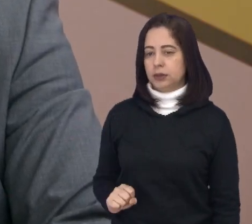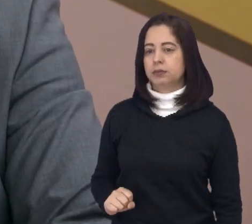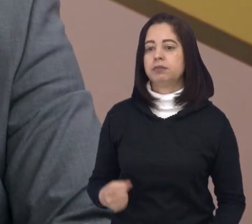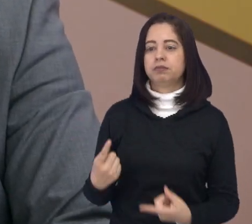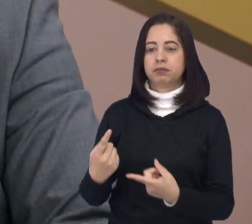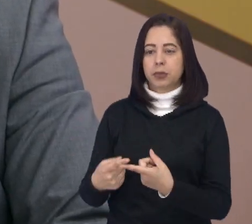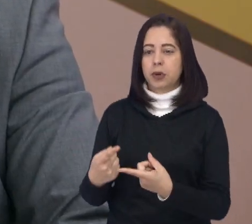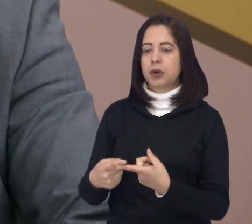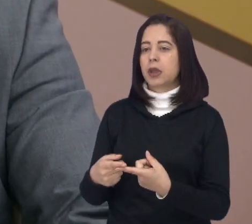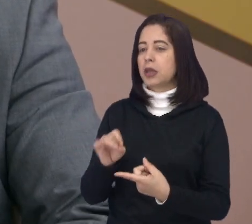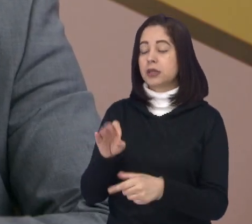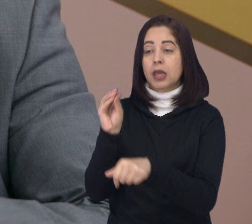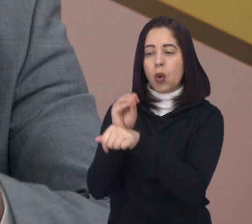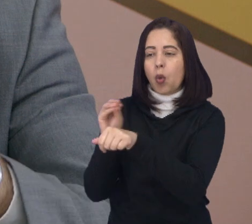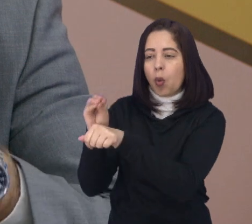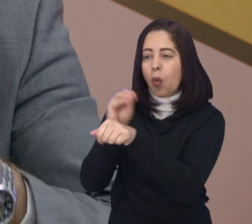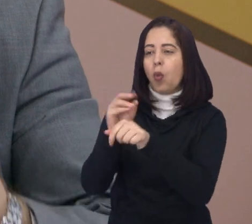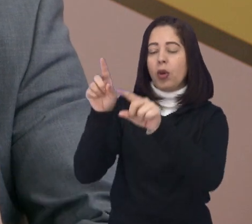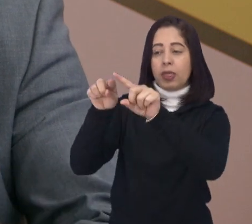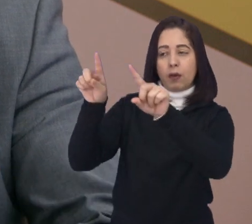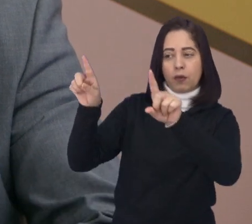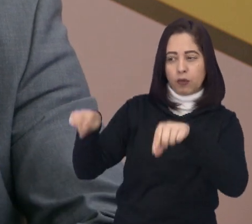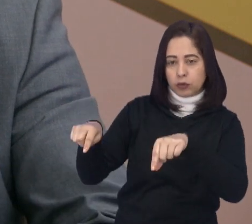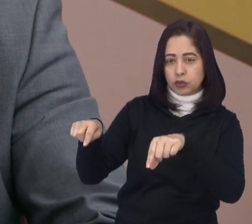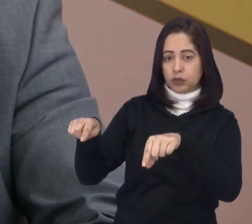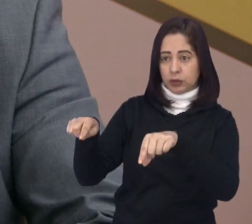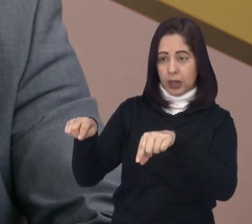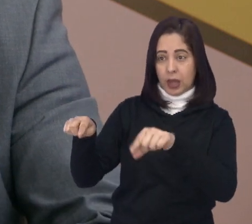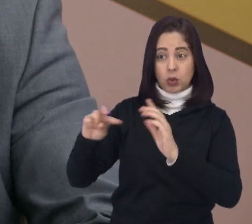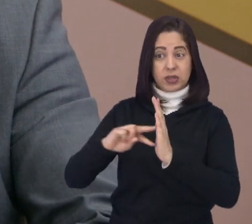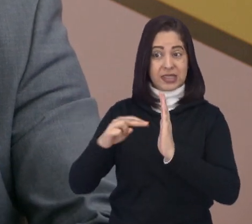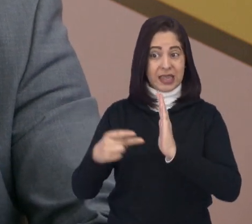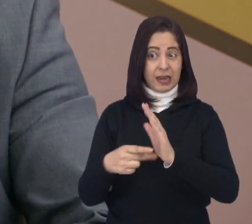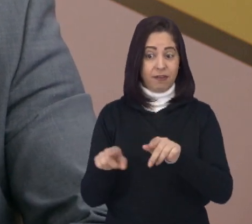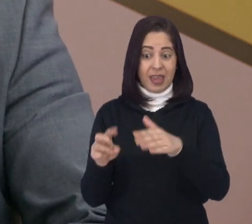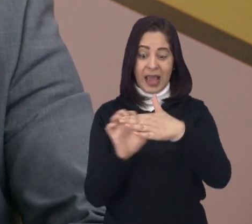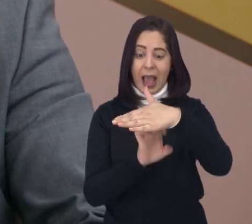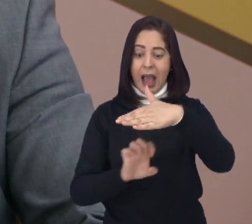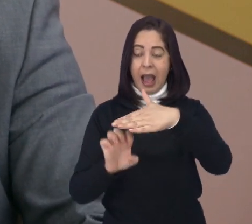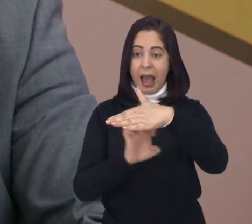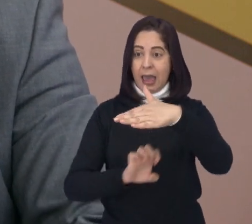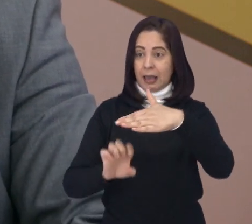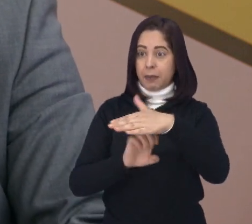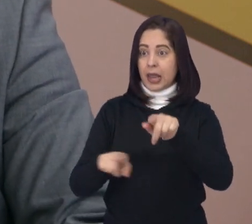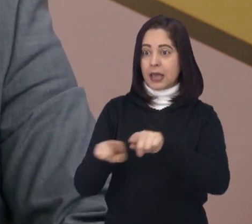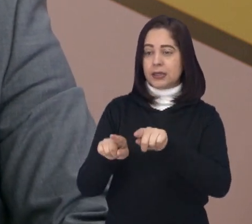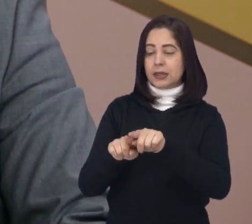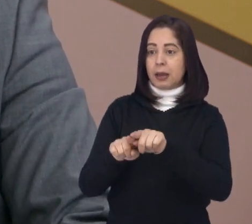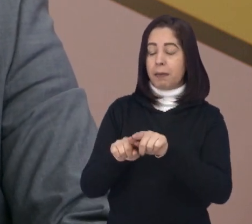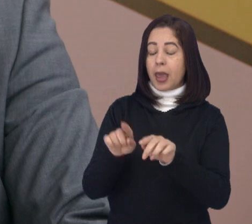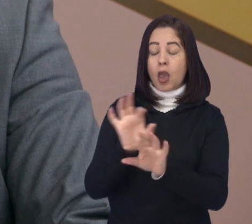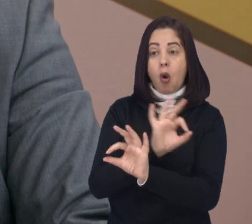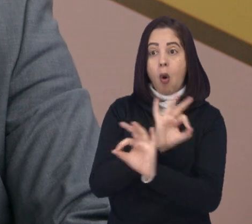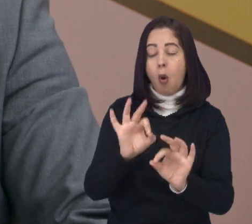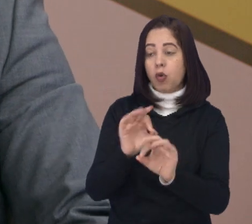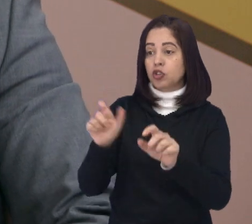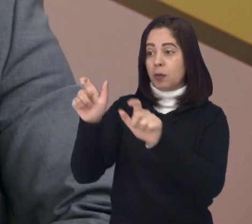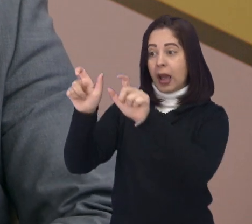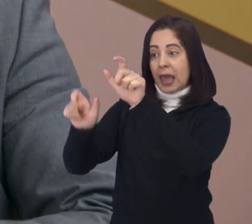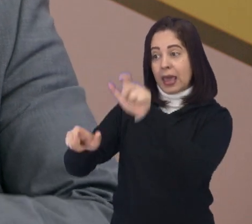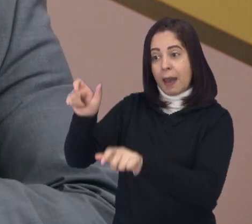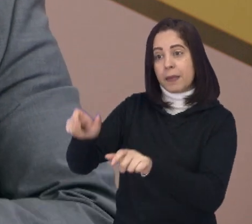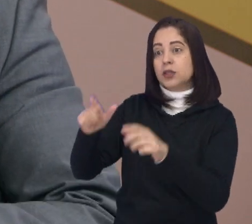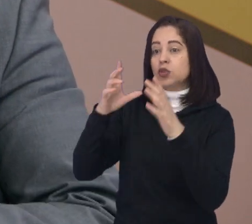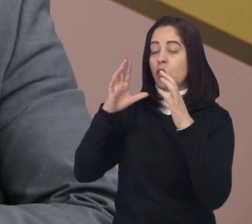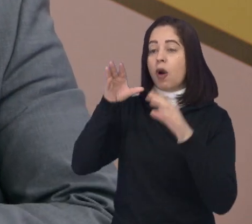além de você tá protegendo a sua empresa, você está levando para o trabalhador também uma atenção especial. E levar